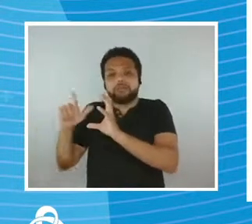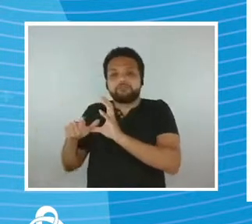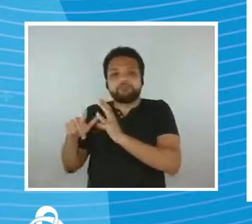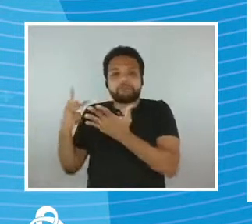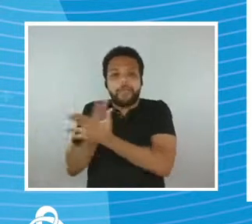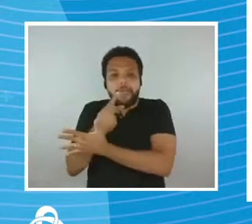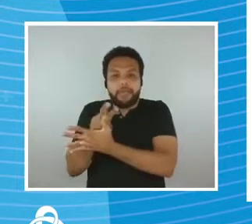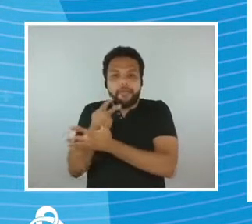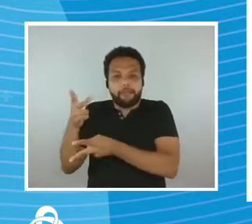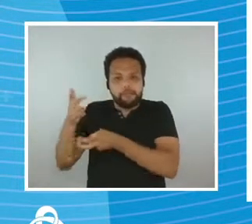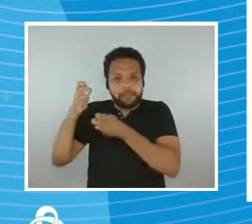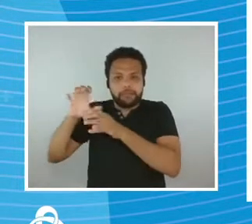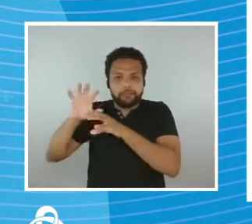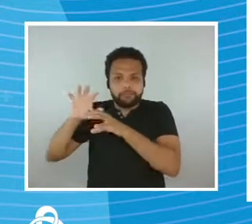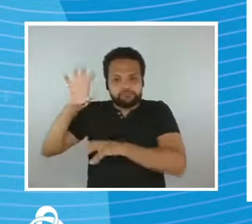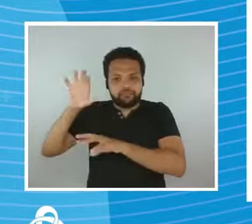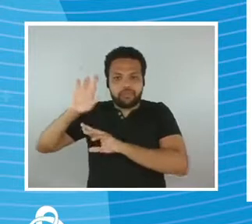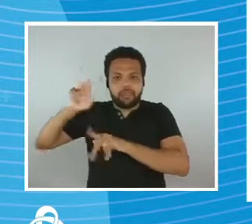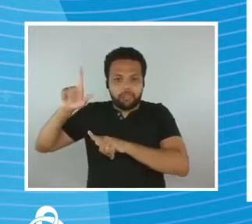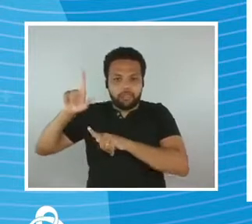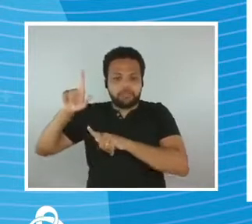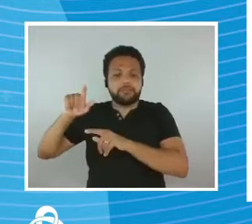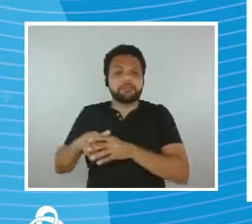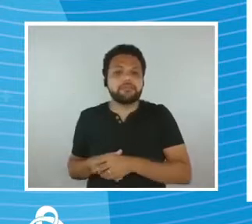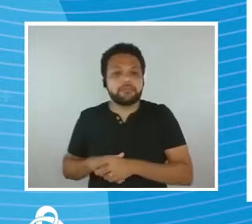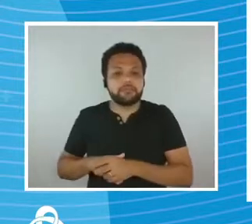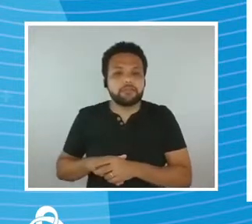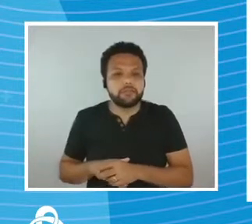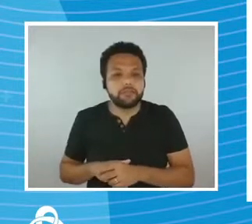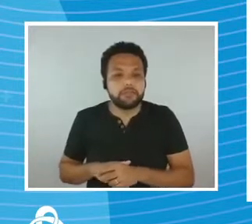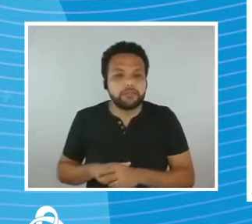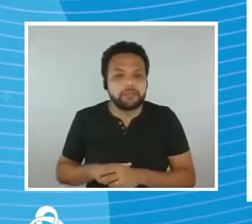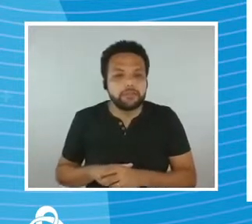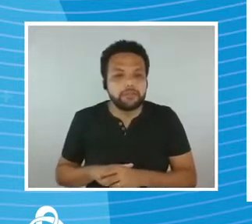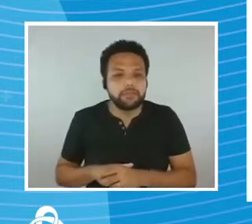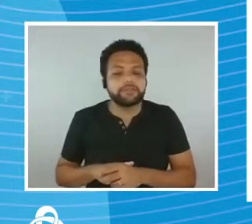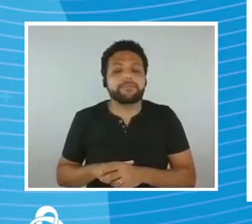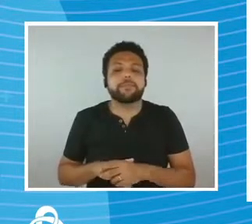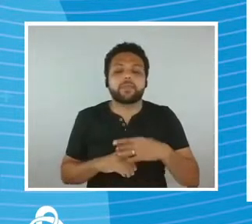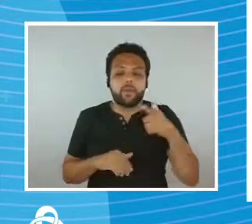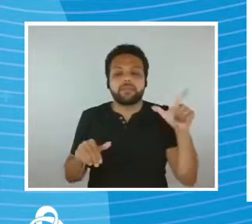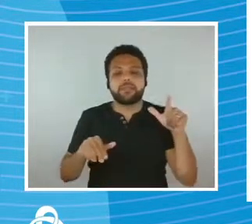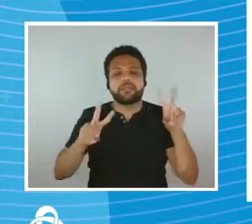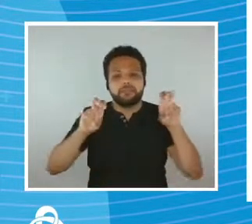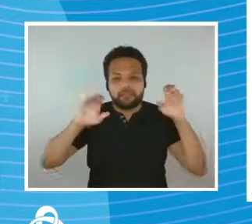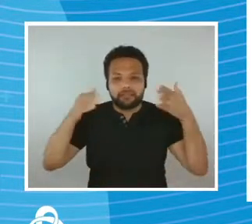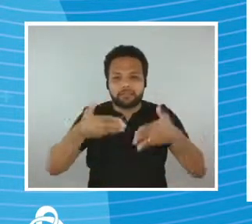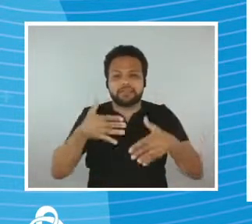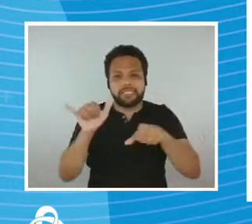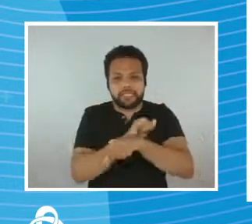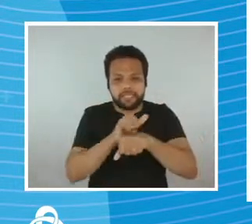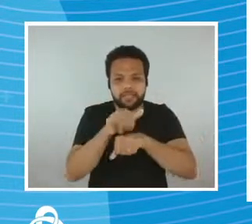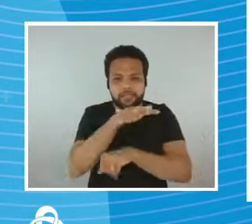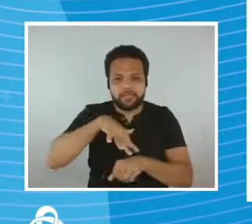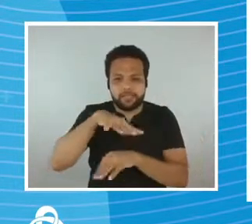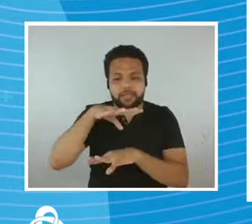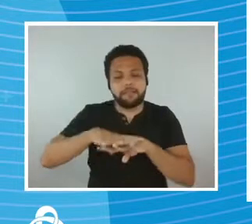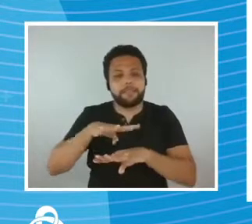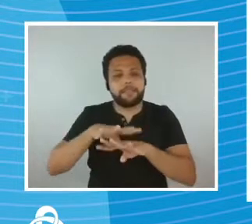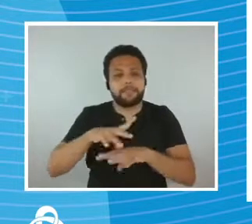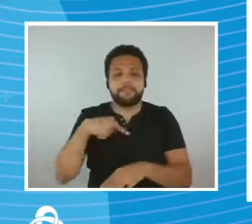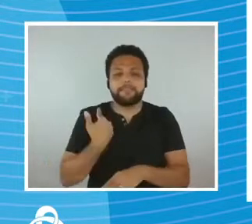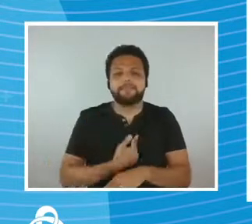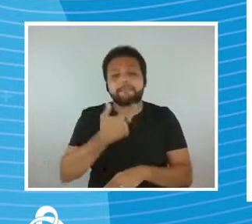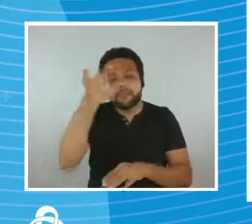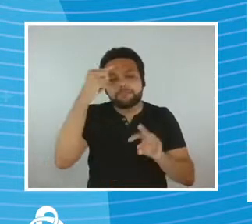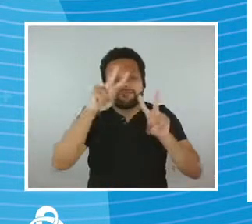muito mais fundamental e fundante, se eu vou para uma coisa que é estratégica na matemática, uma grande ideia matemática, que é a noção de número